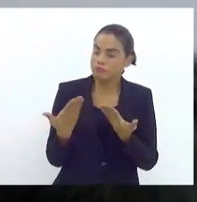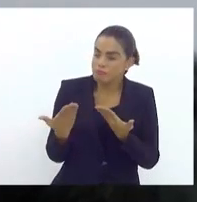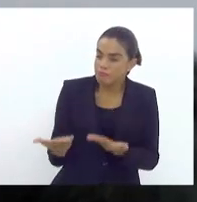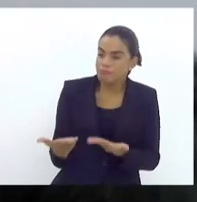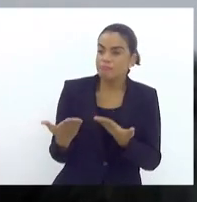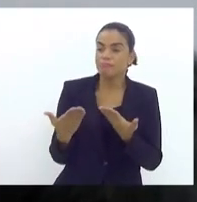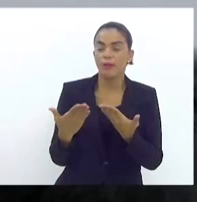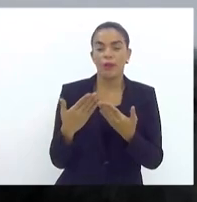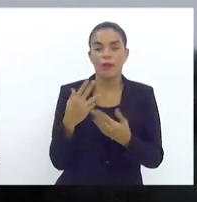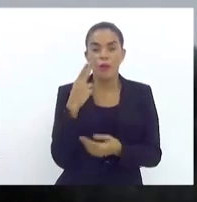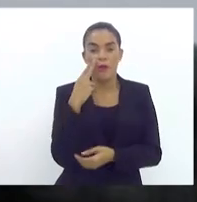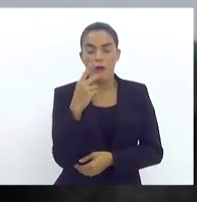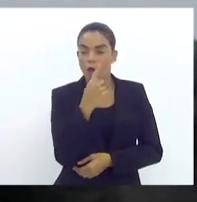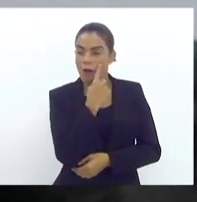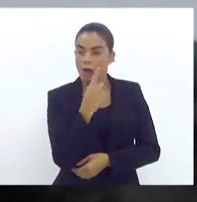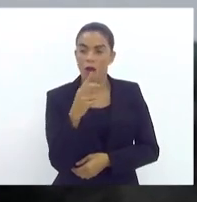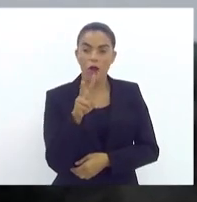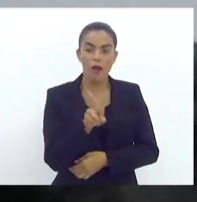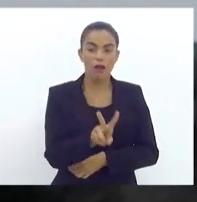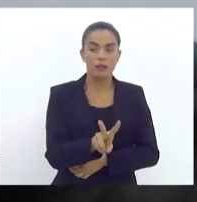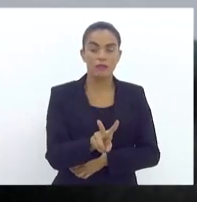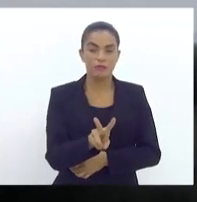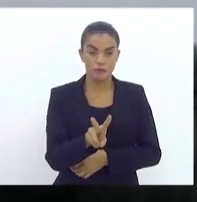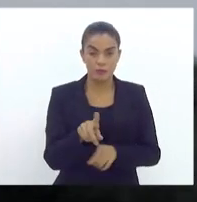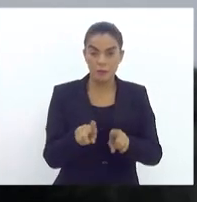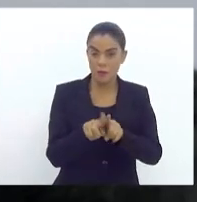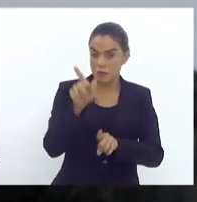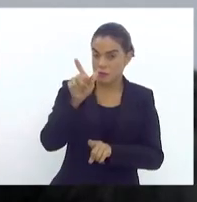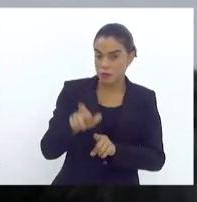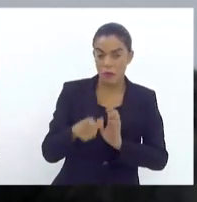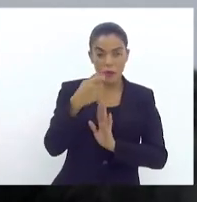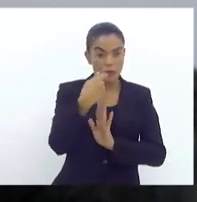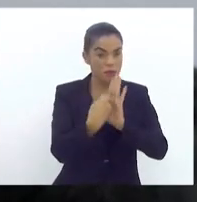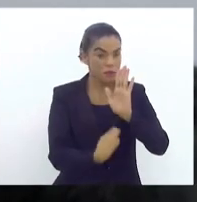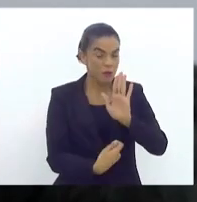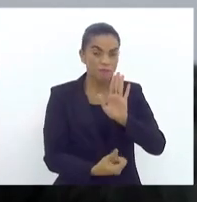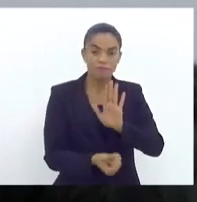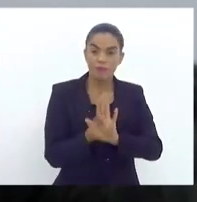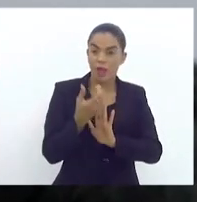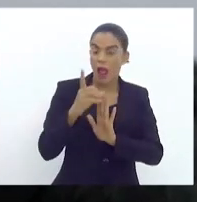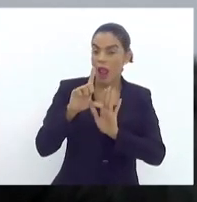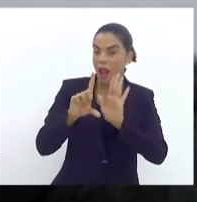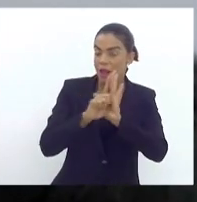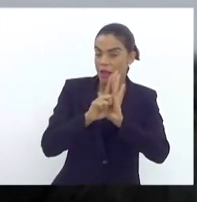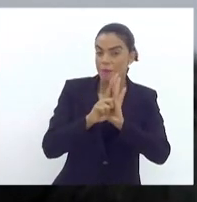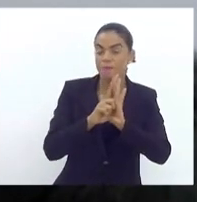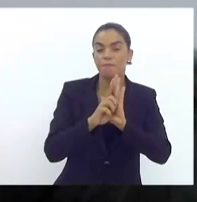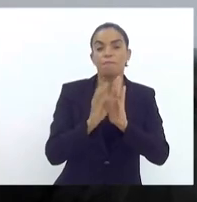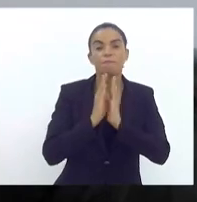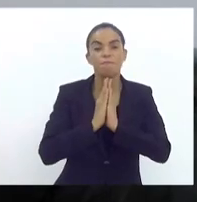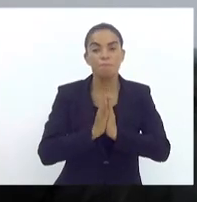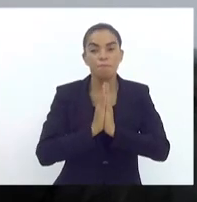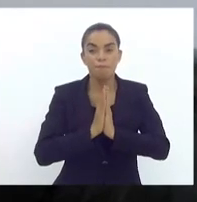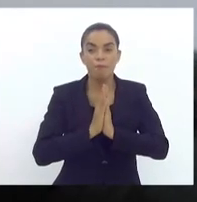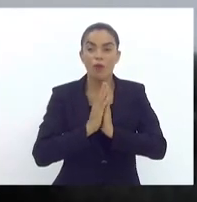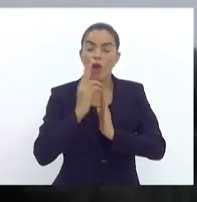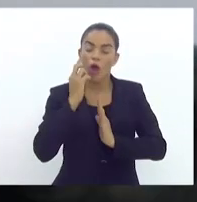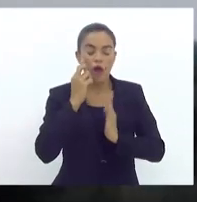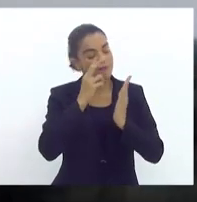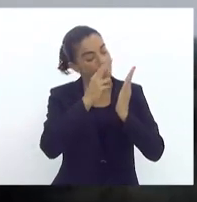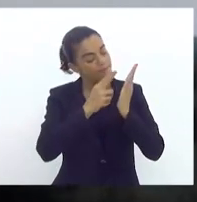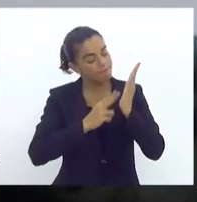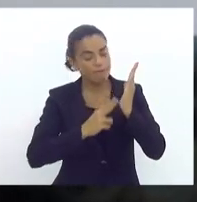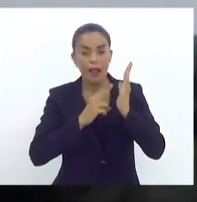que olhando já que isso é um dos autores intelectuais da lei é olhando para o projeto de lei se